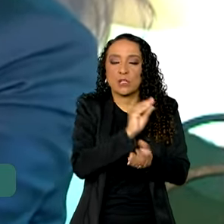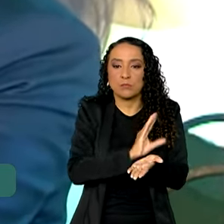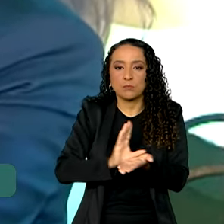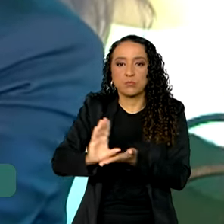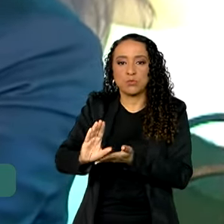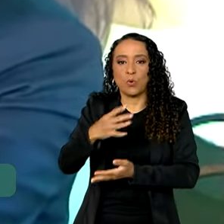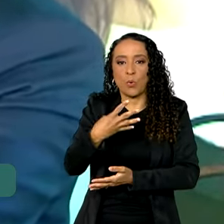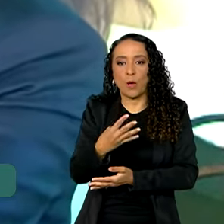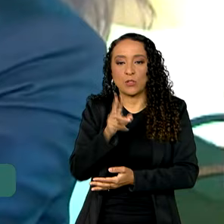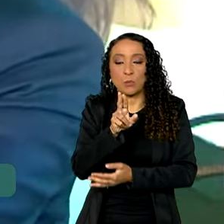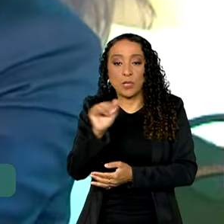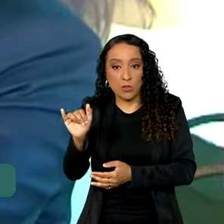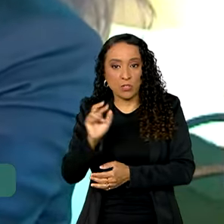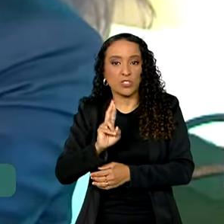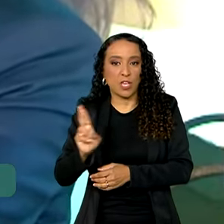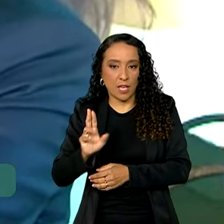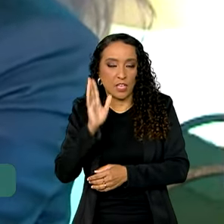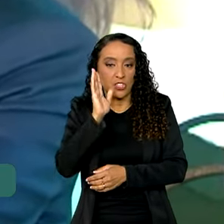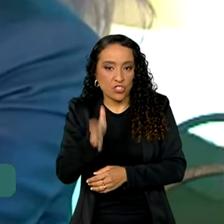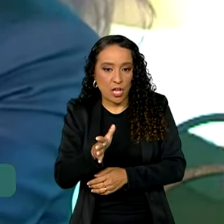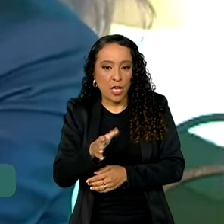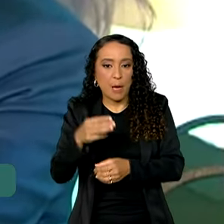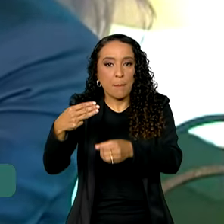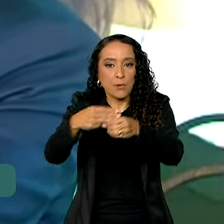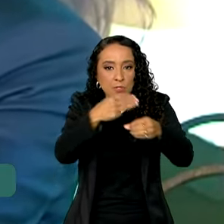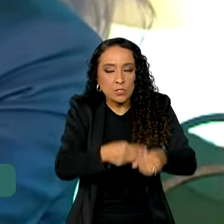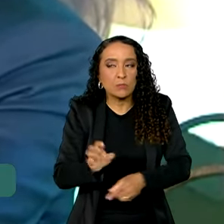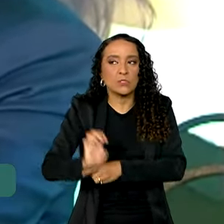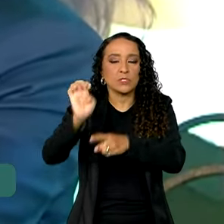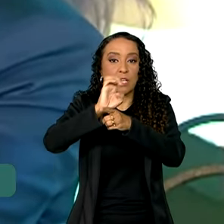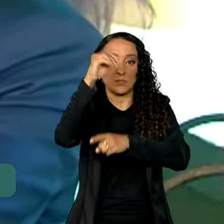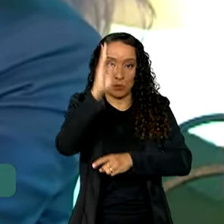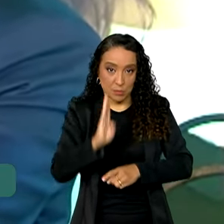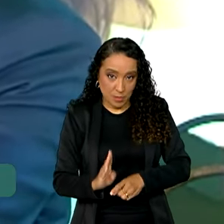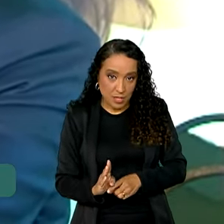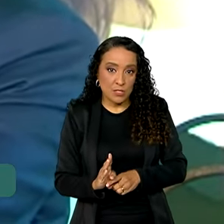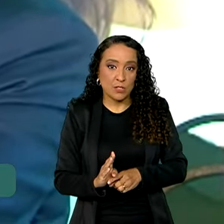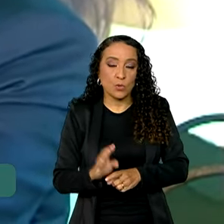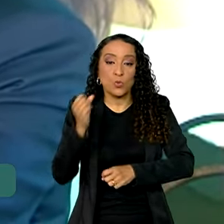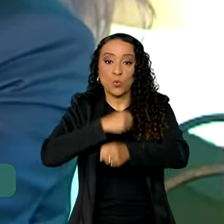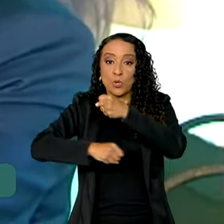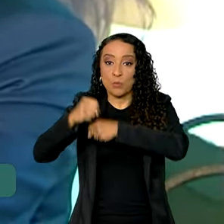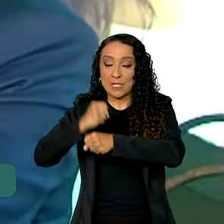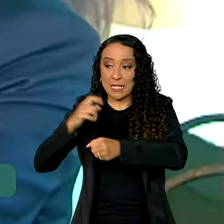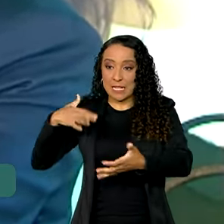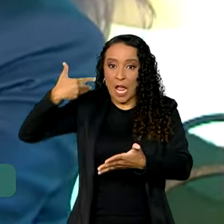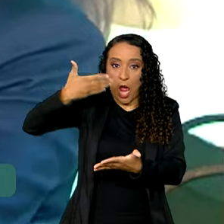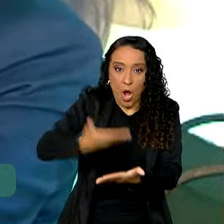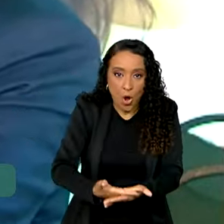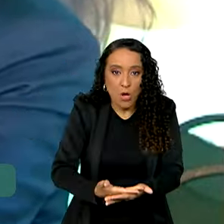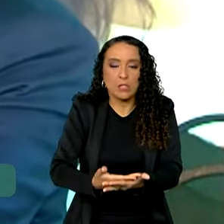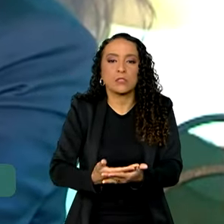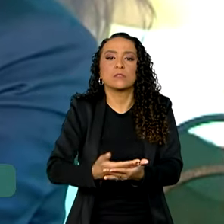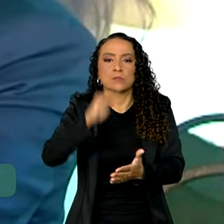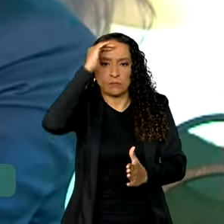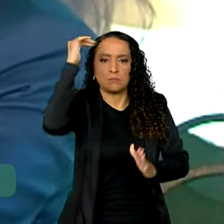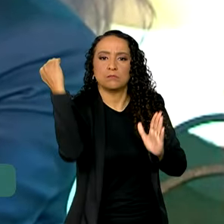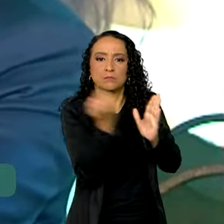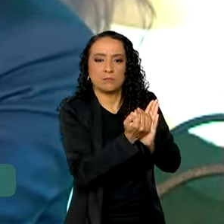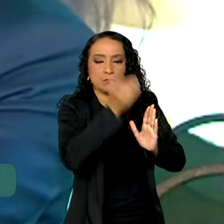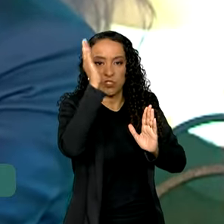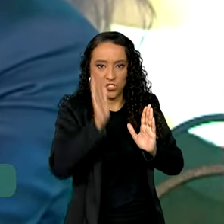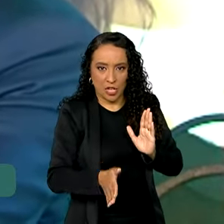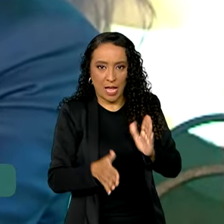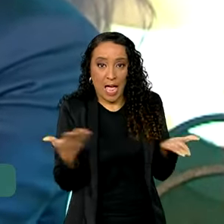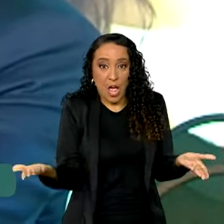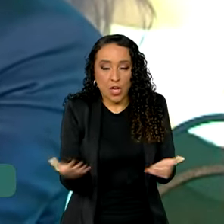repassamos 4 bilhões de reais para municípios e estados brasileiros do ano passado para cá e cumprimos.